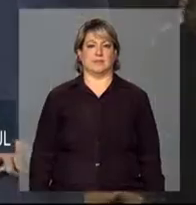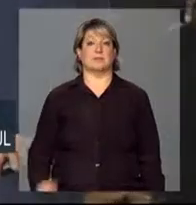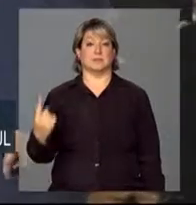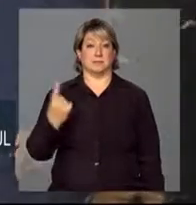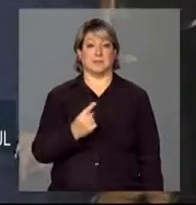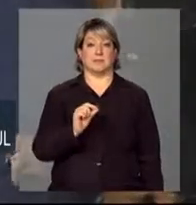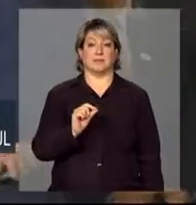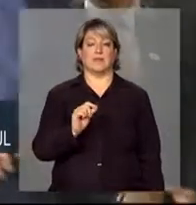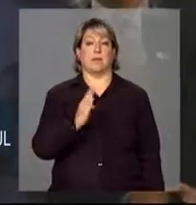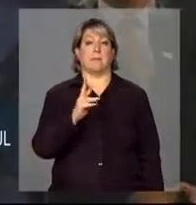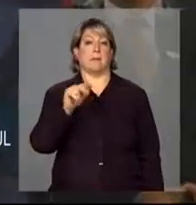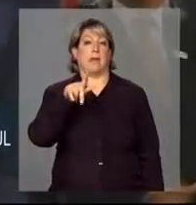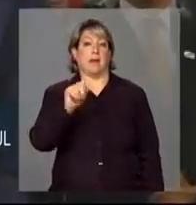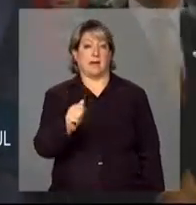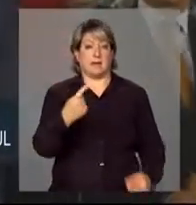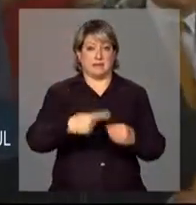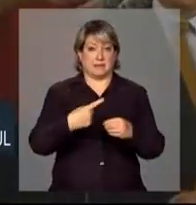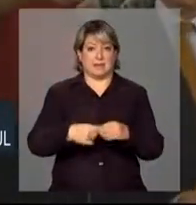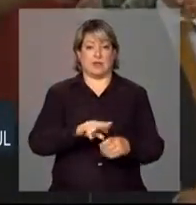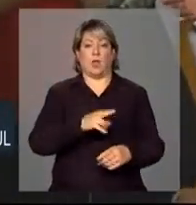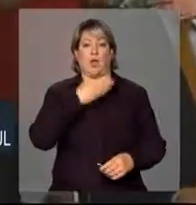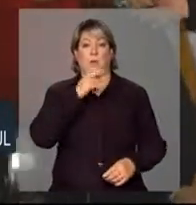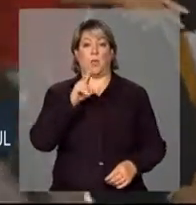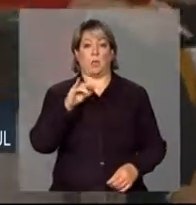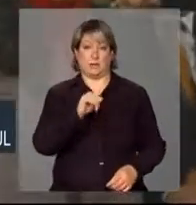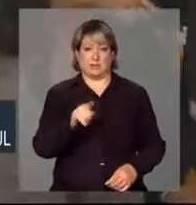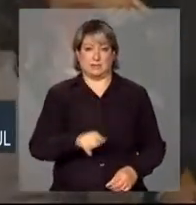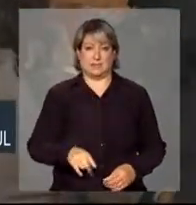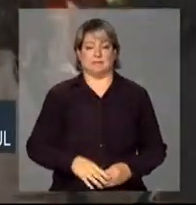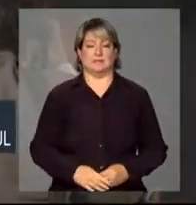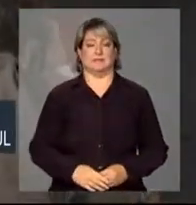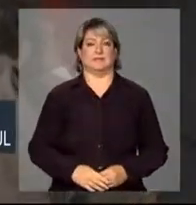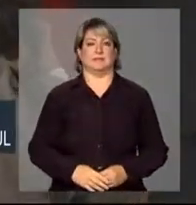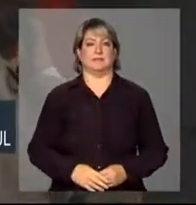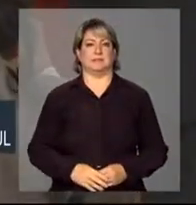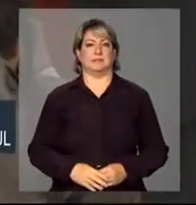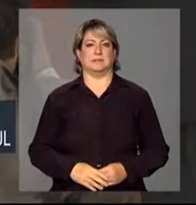Braga, Luiz Carlos Balestrin.